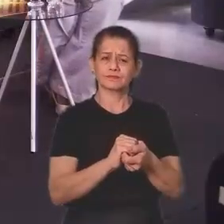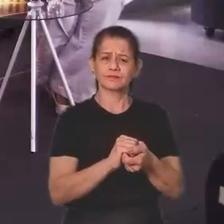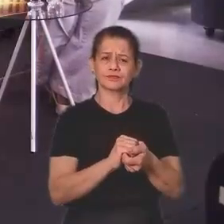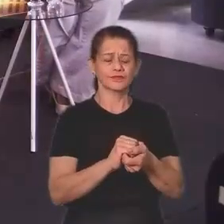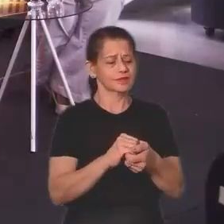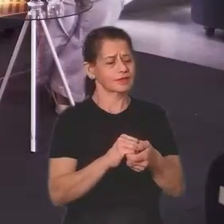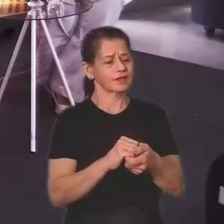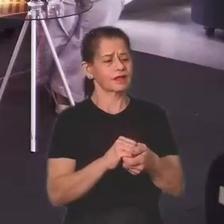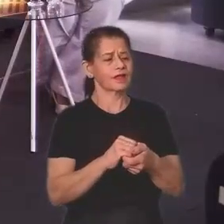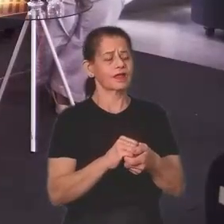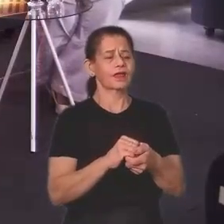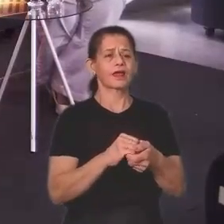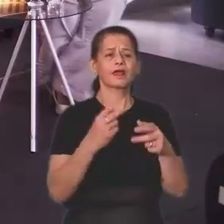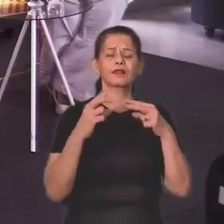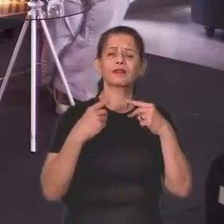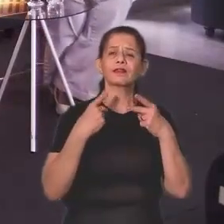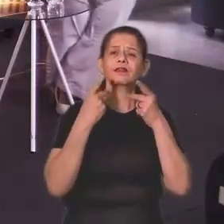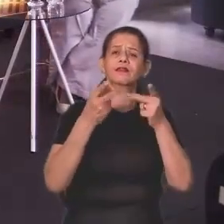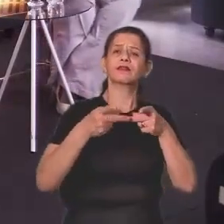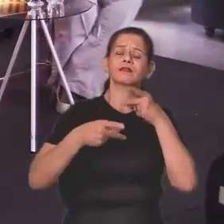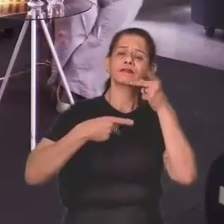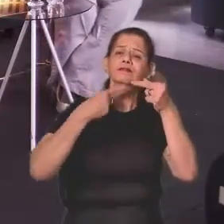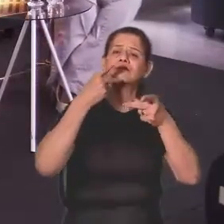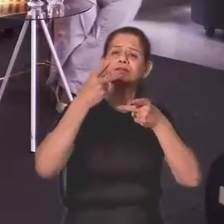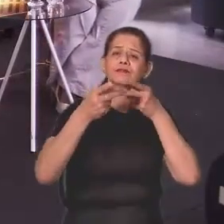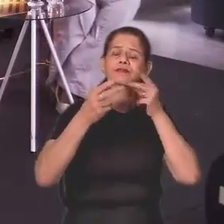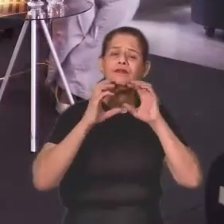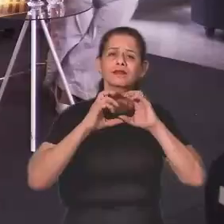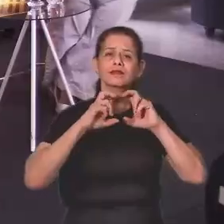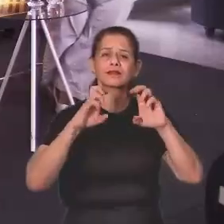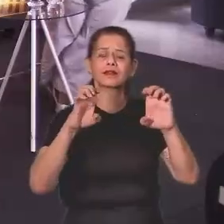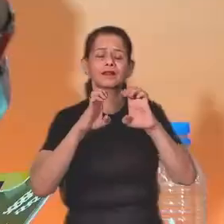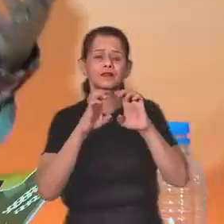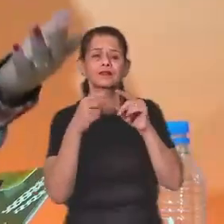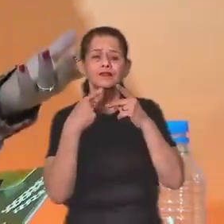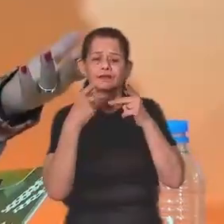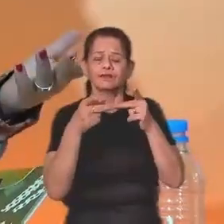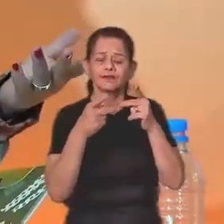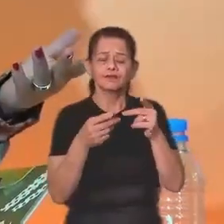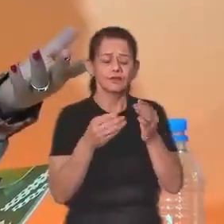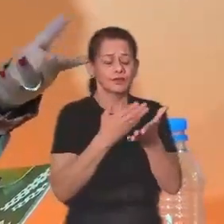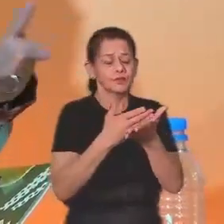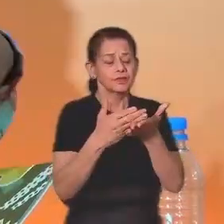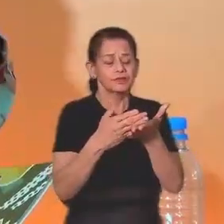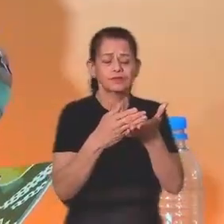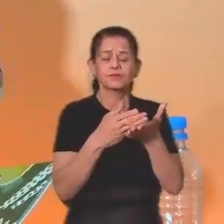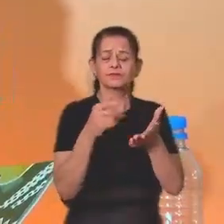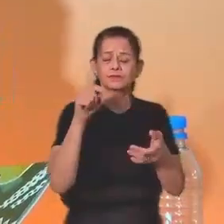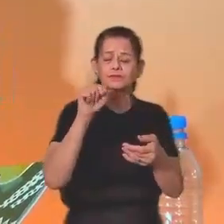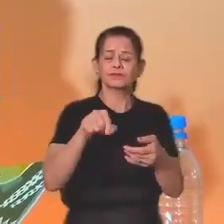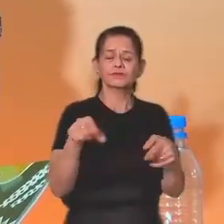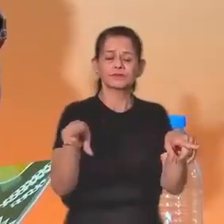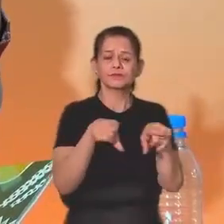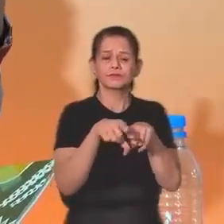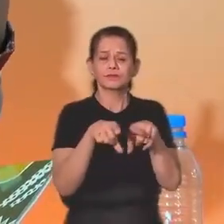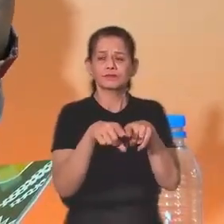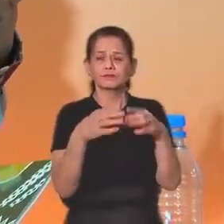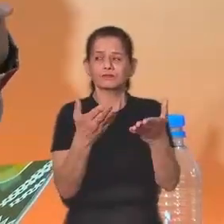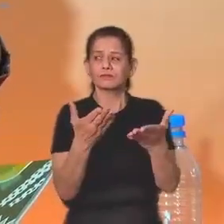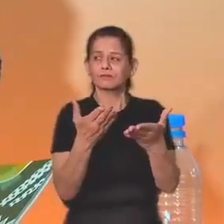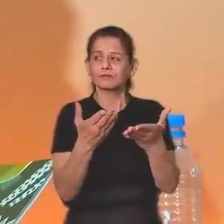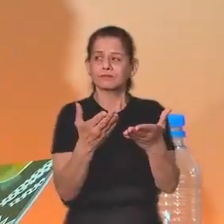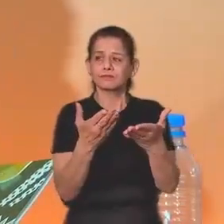Os relatos, eles me atravessam porque eu também me sinto vivenciando isso, né?